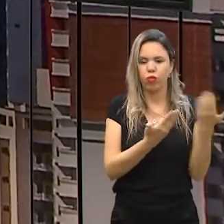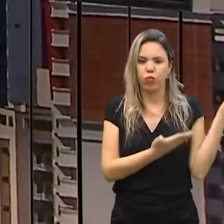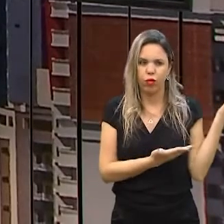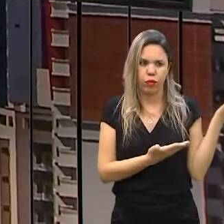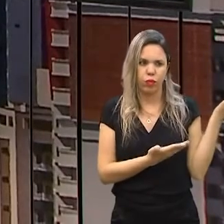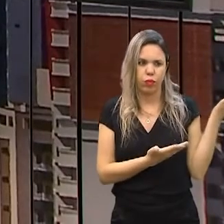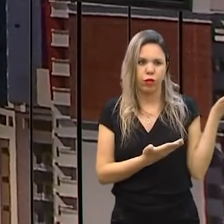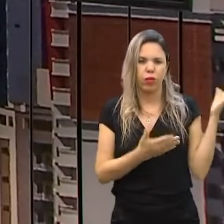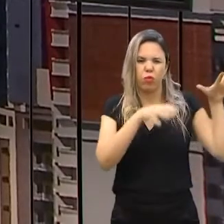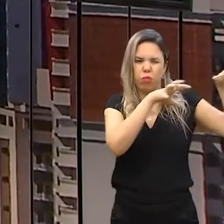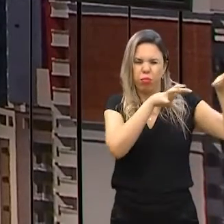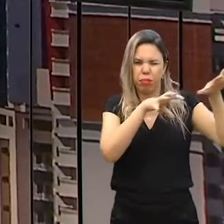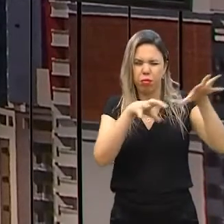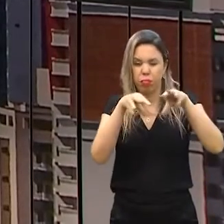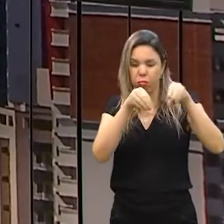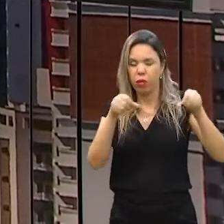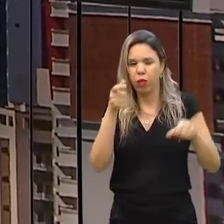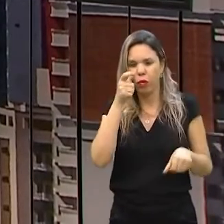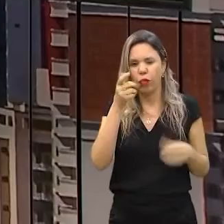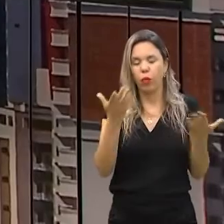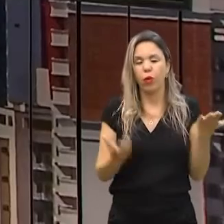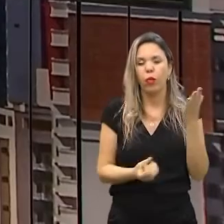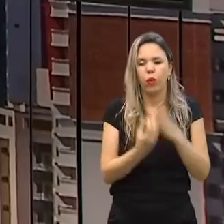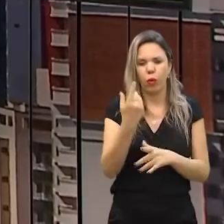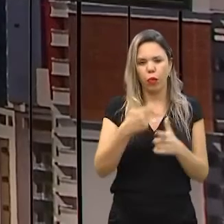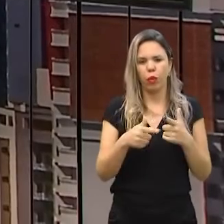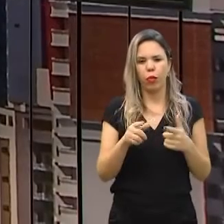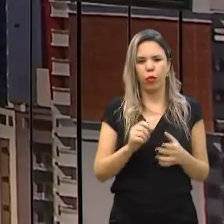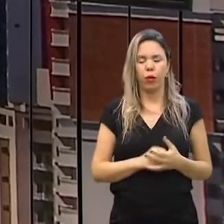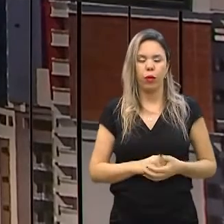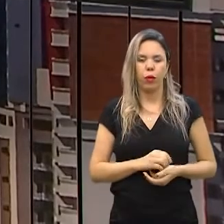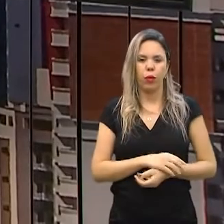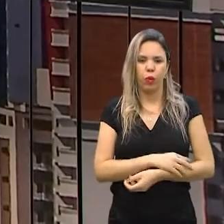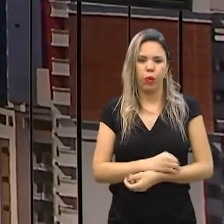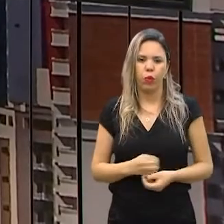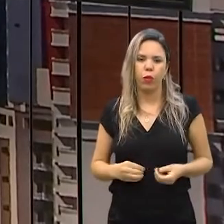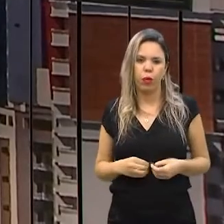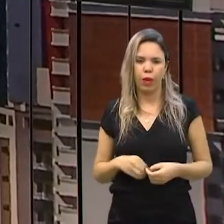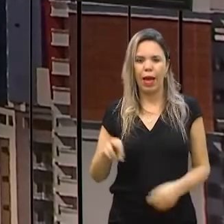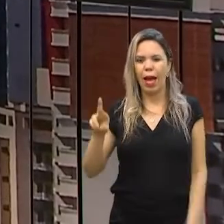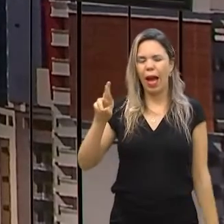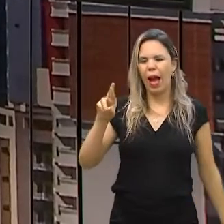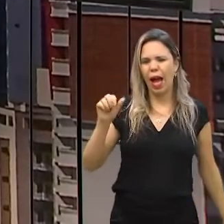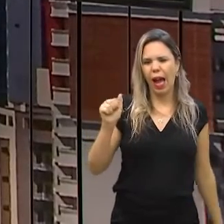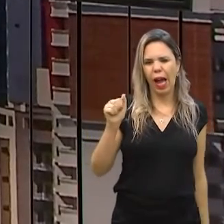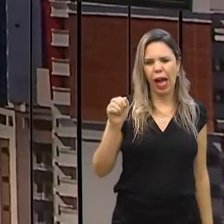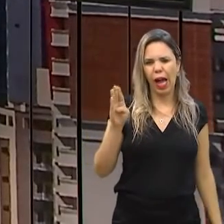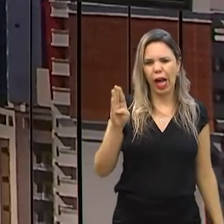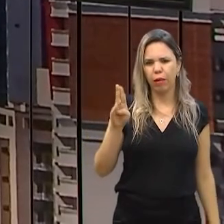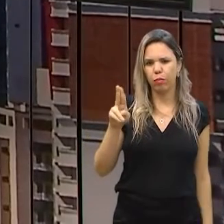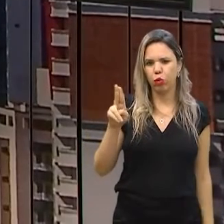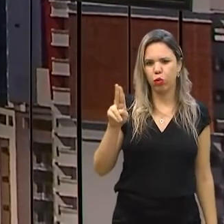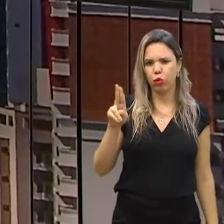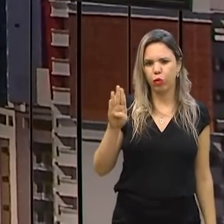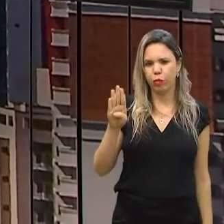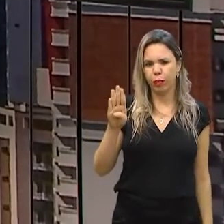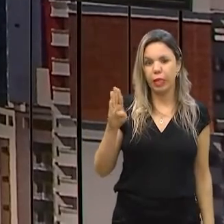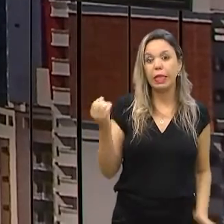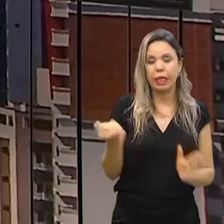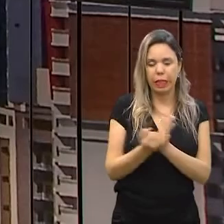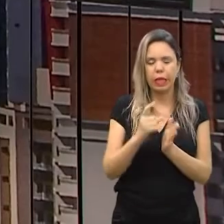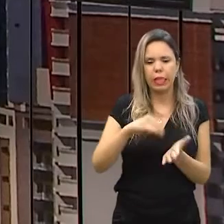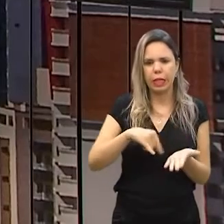essas tempestades de areia, pelo que a gente viu, também são chamadas de Habub. Elas têm nome, elas têm registro,